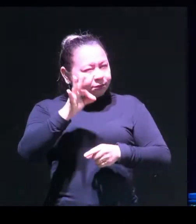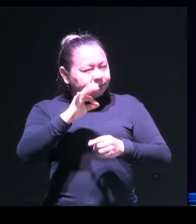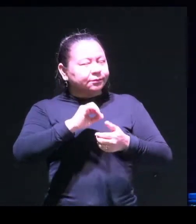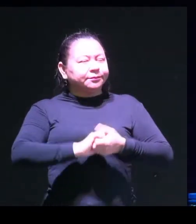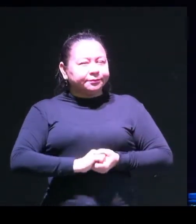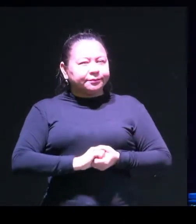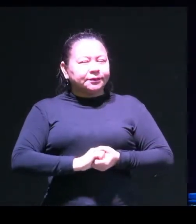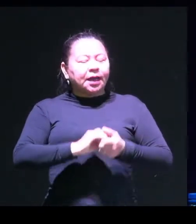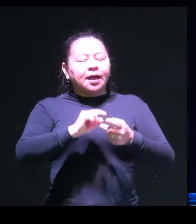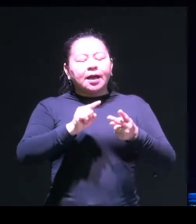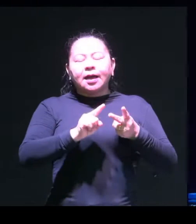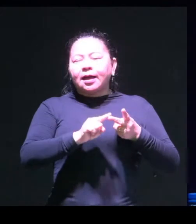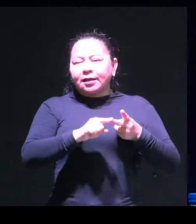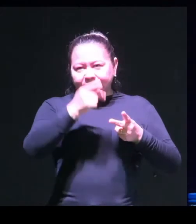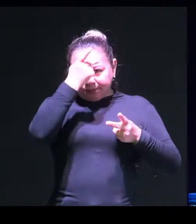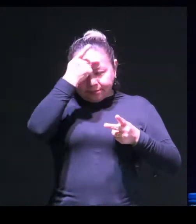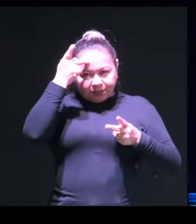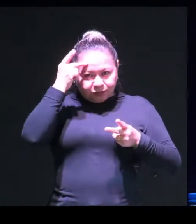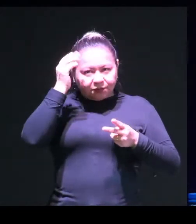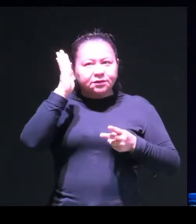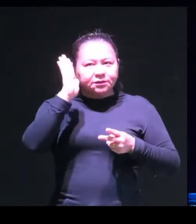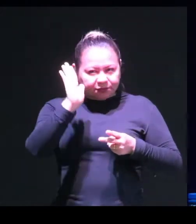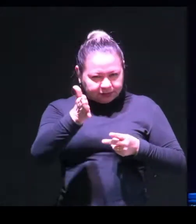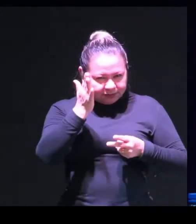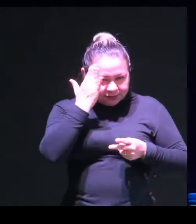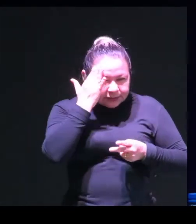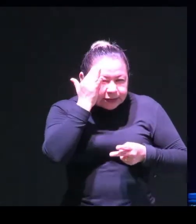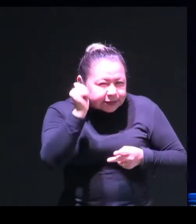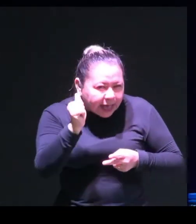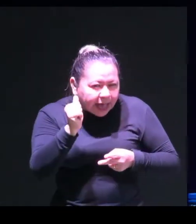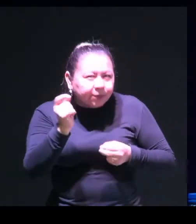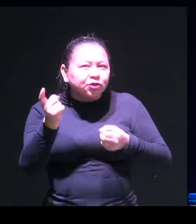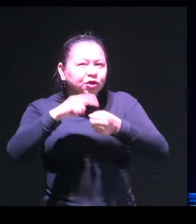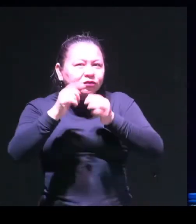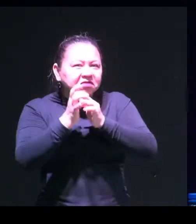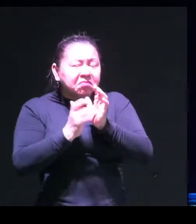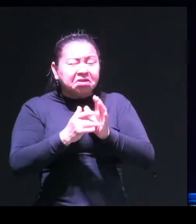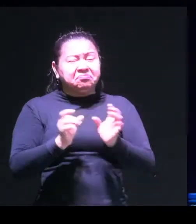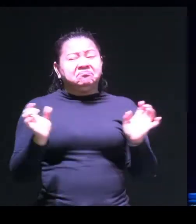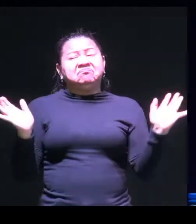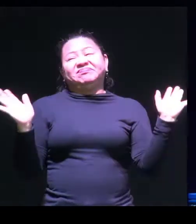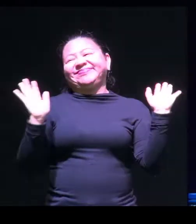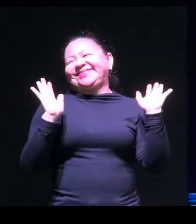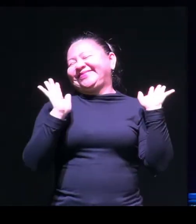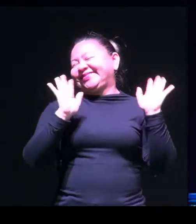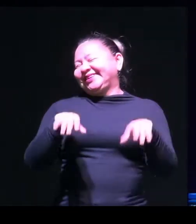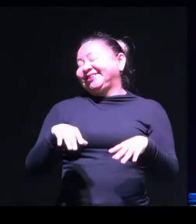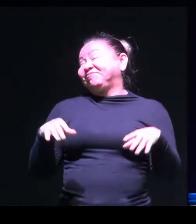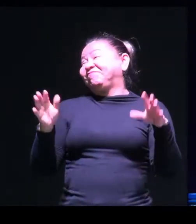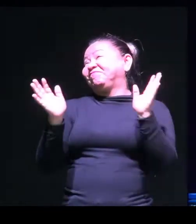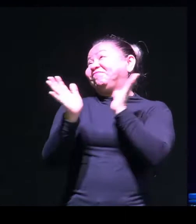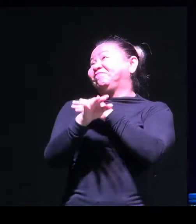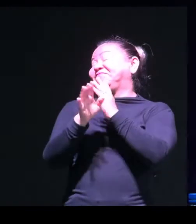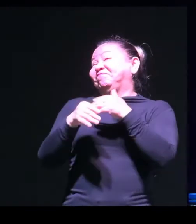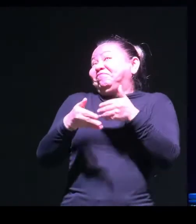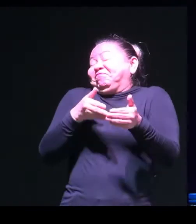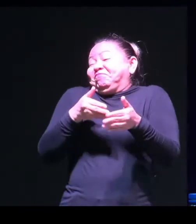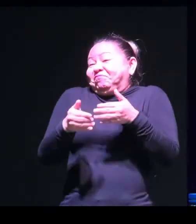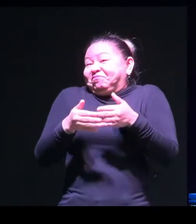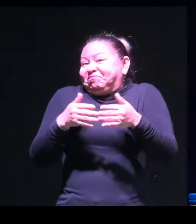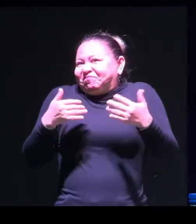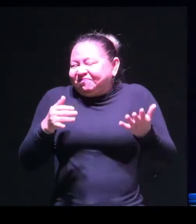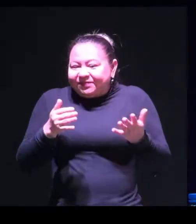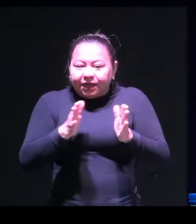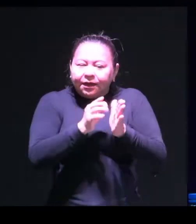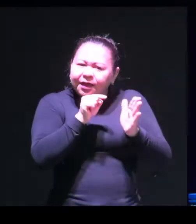são aqueles que sabem que Jesus vai voltar, mas não estão preparados. A esses, a Bíblia